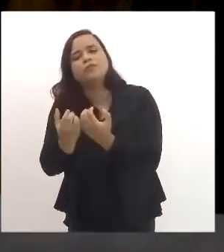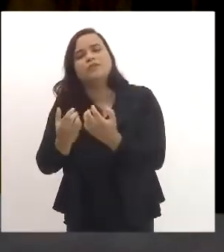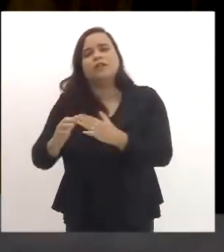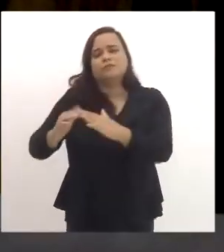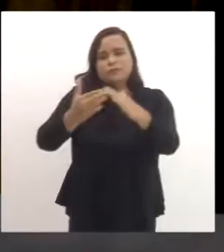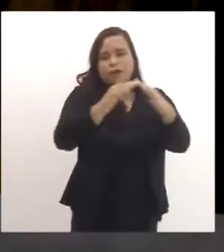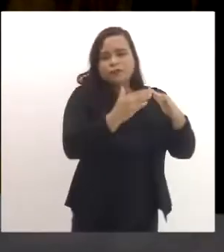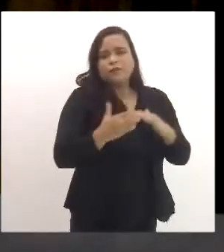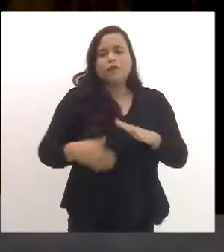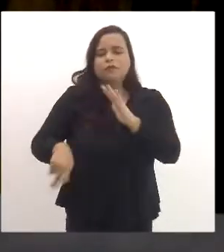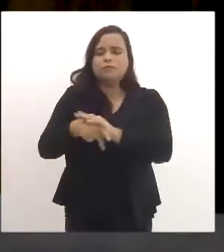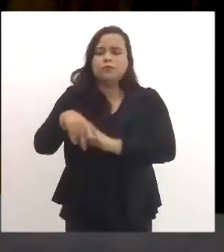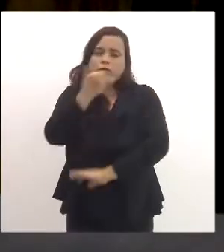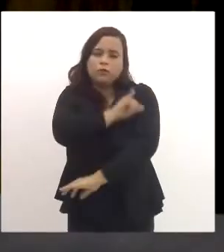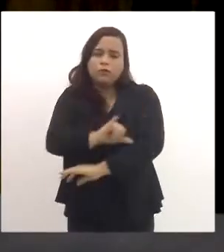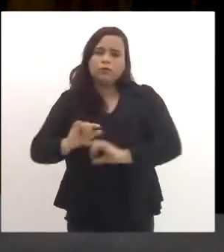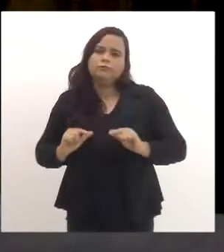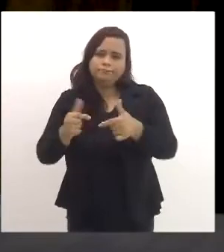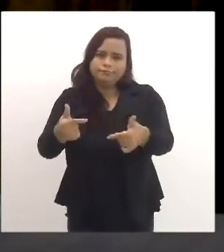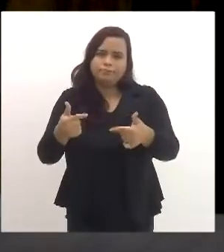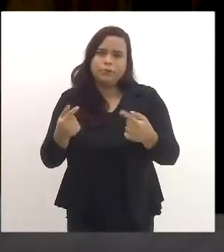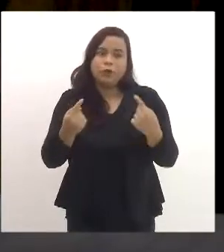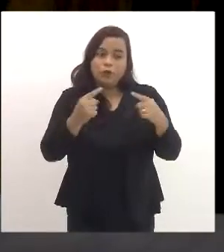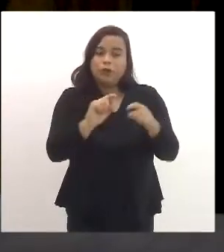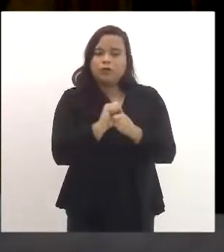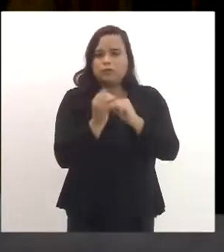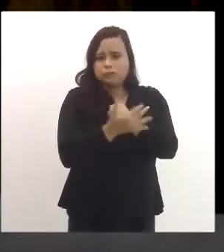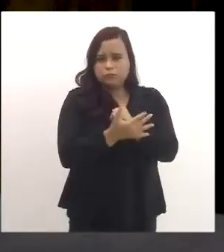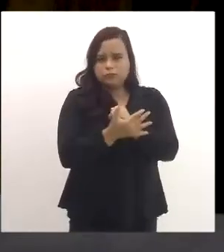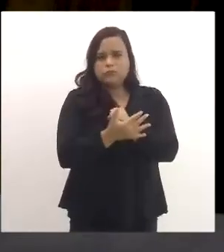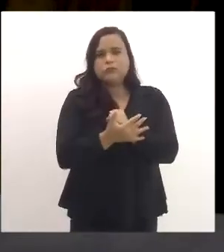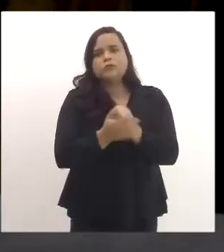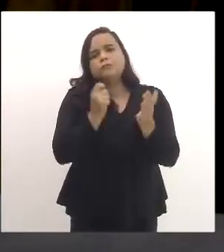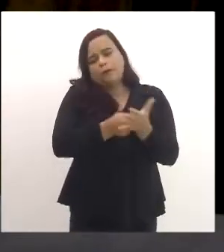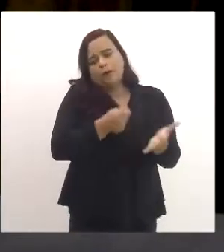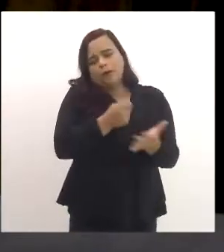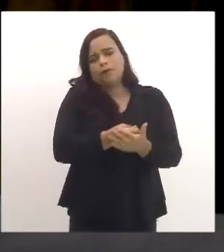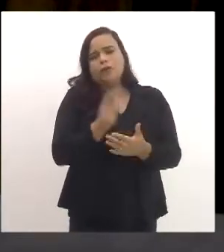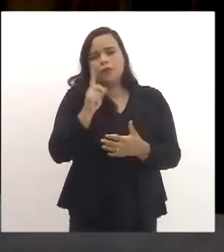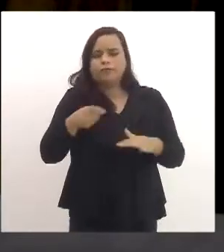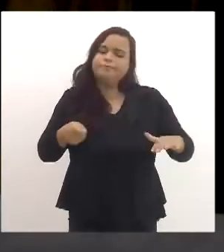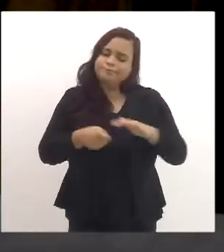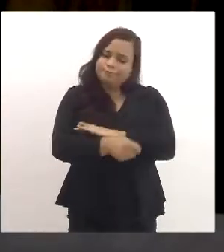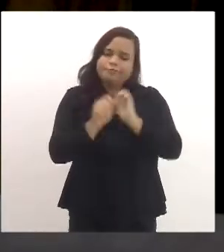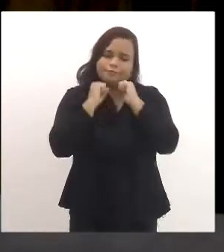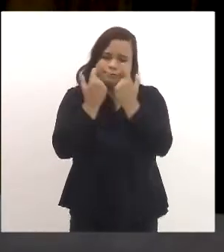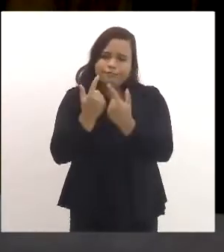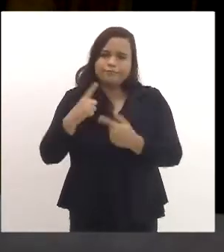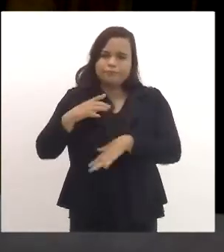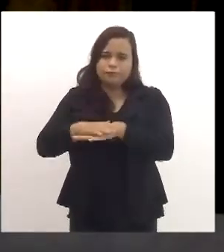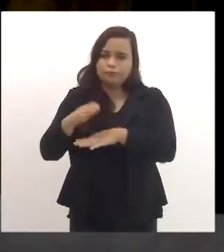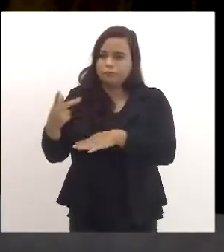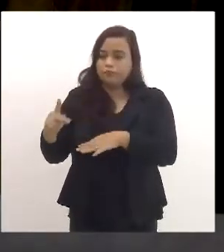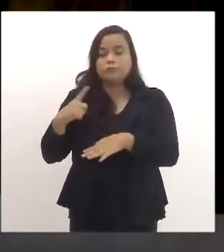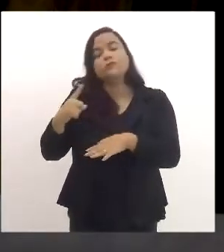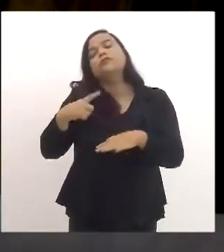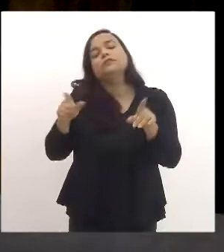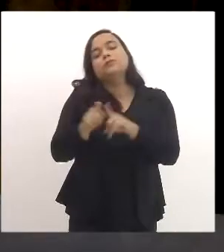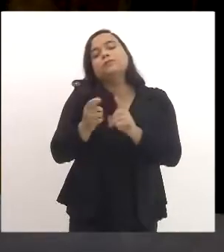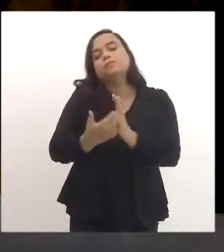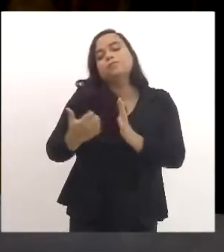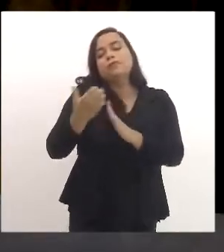Janeiro, inicialmente para o enfrentamento da Covid-19, com o investimento da LERJ, mas, para além